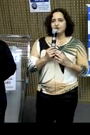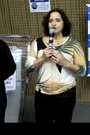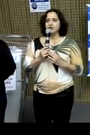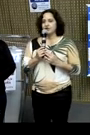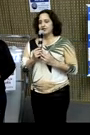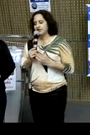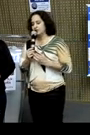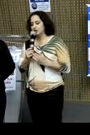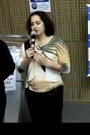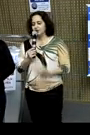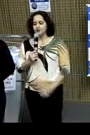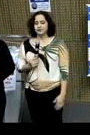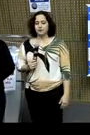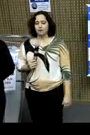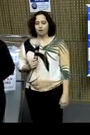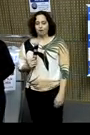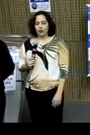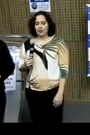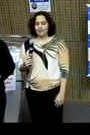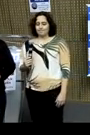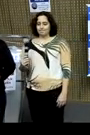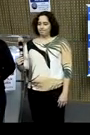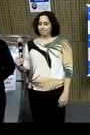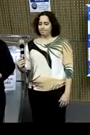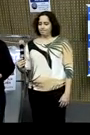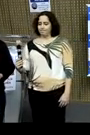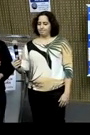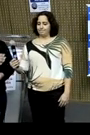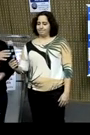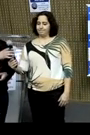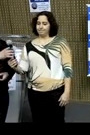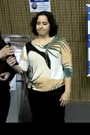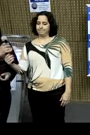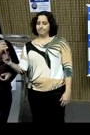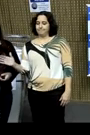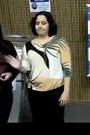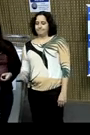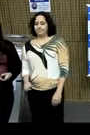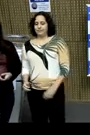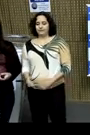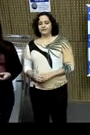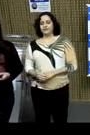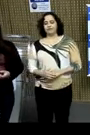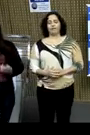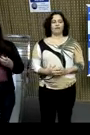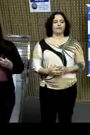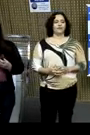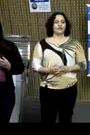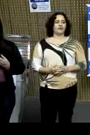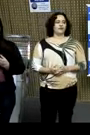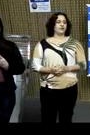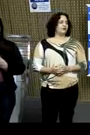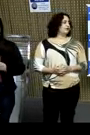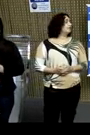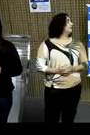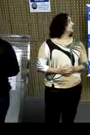acreditamos que vamos reverter esses números. Quanto aos indicadores do Previne